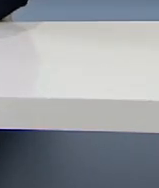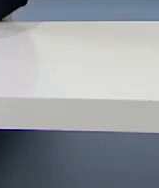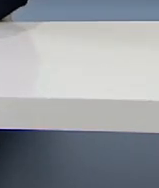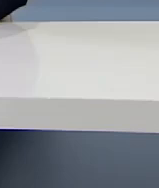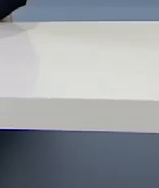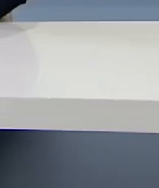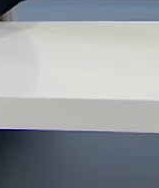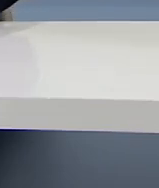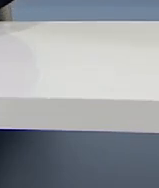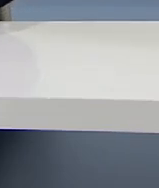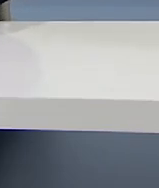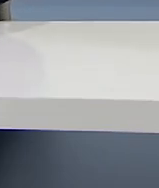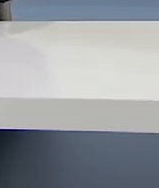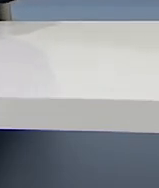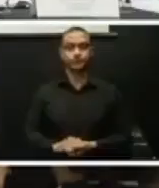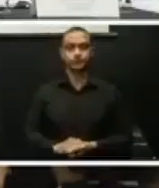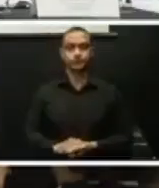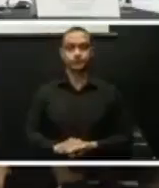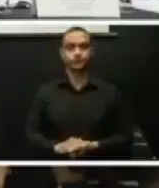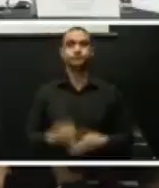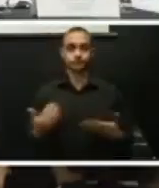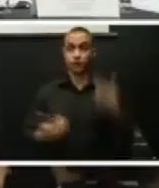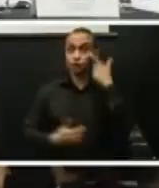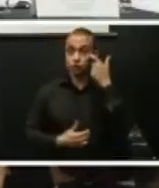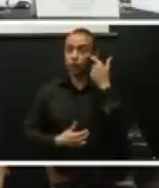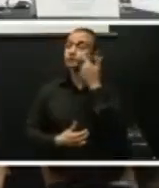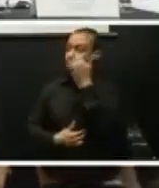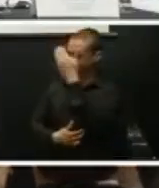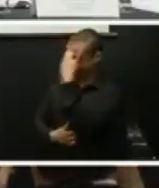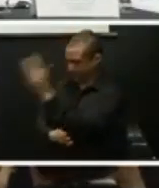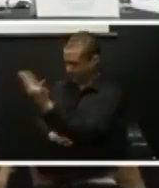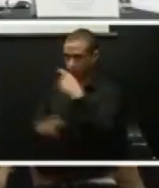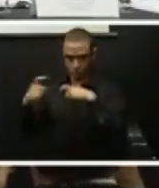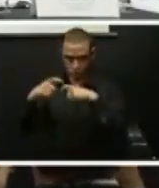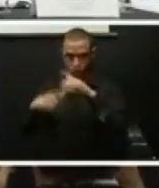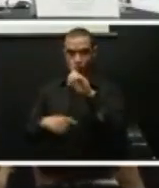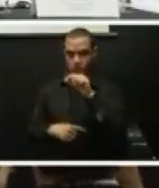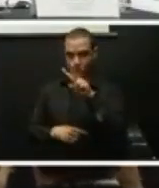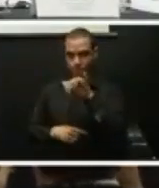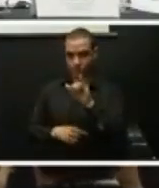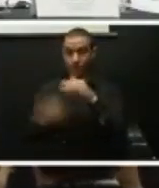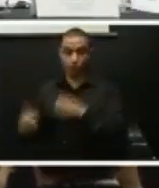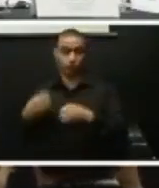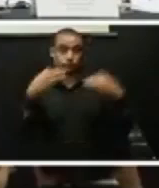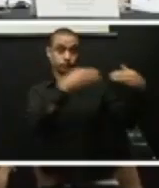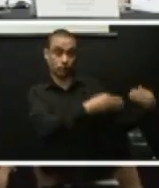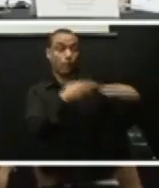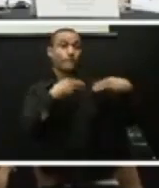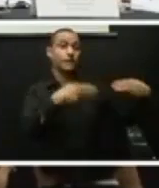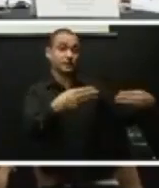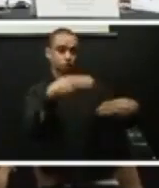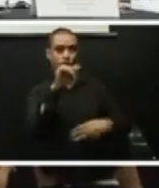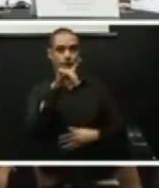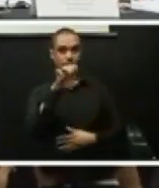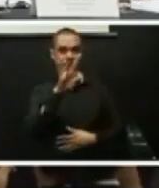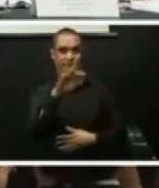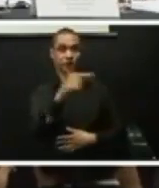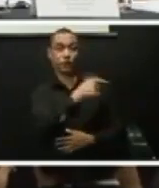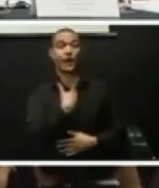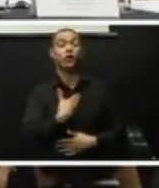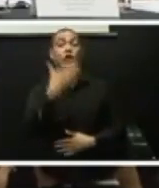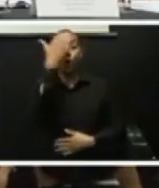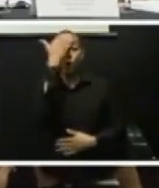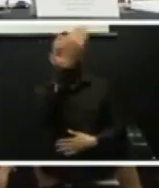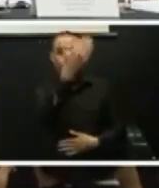19 o novo coronavírus antecipação da campanha foi anunciada durante entrevista coletiva no palácio